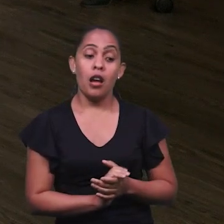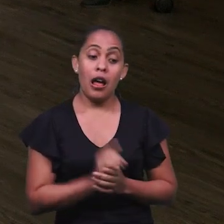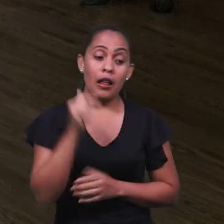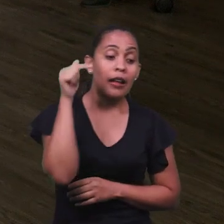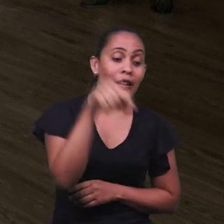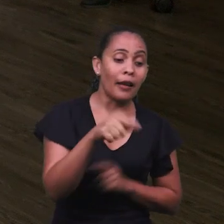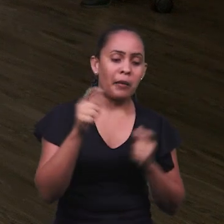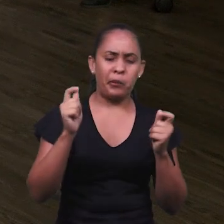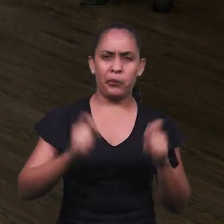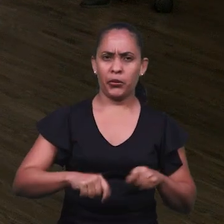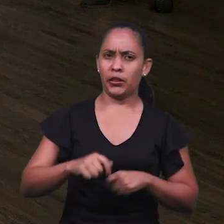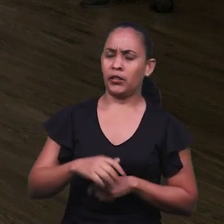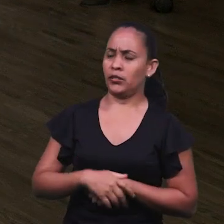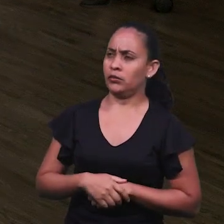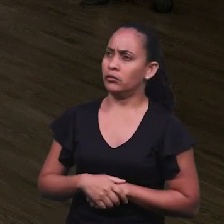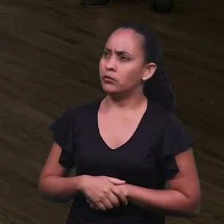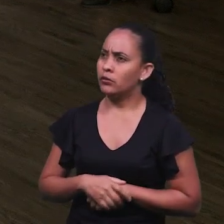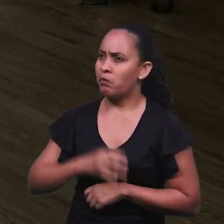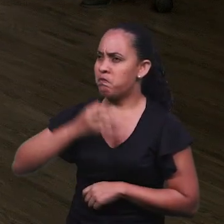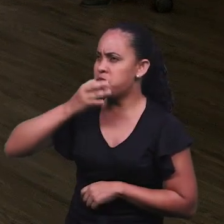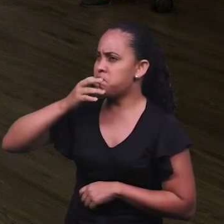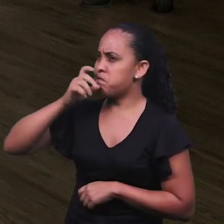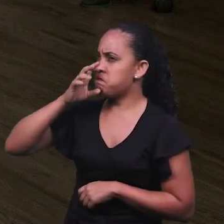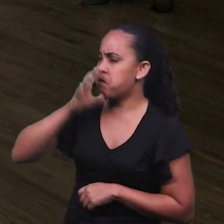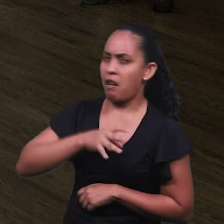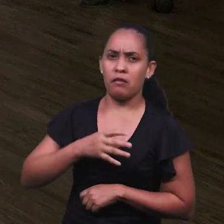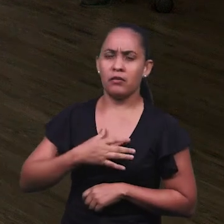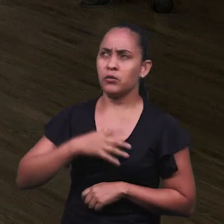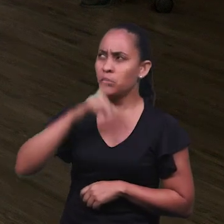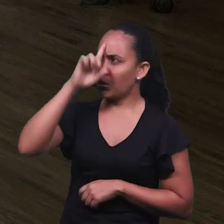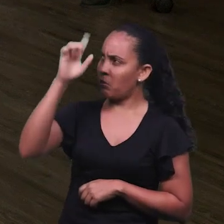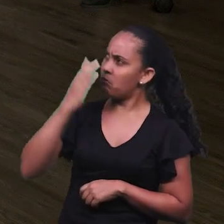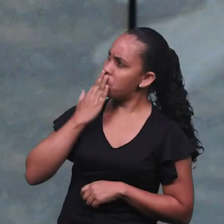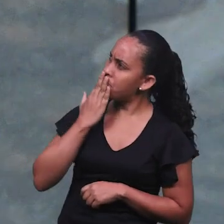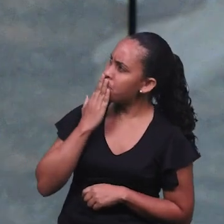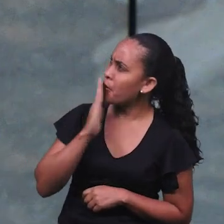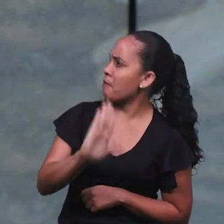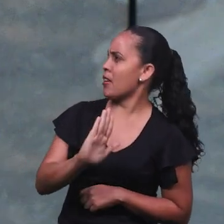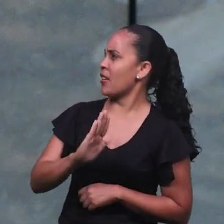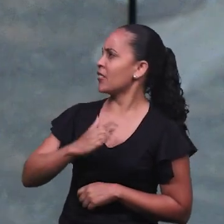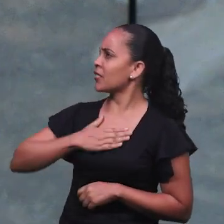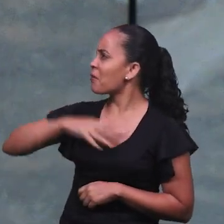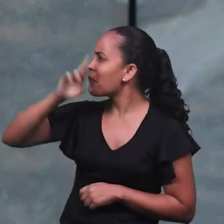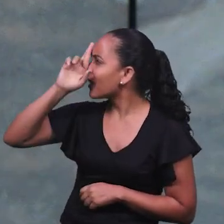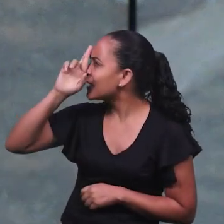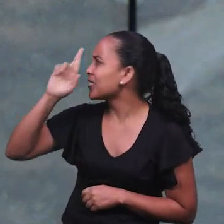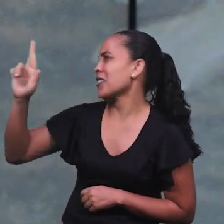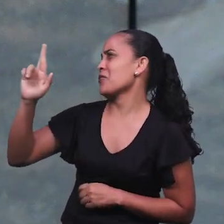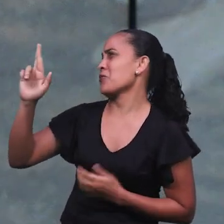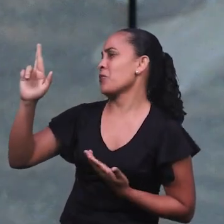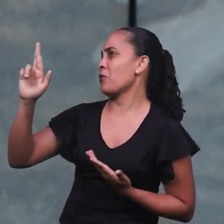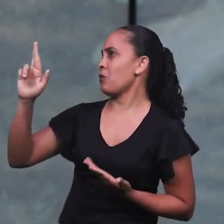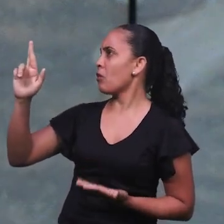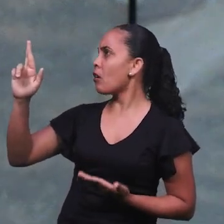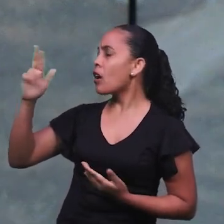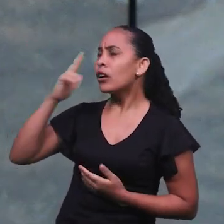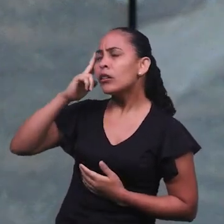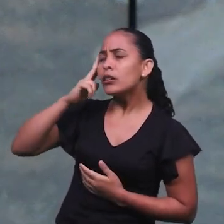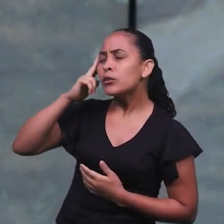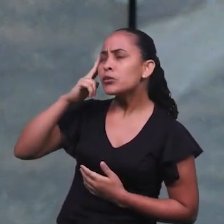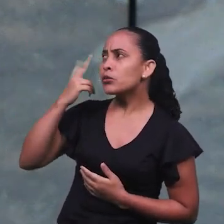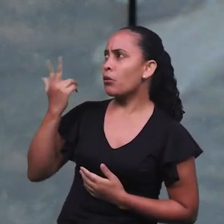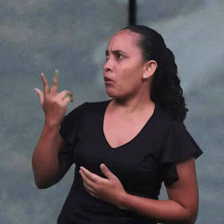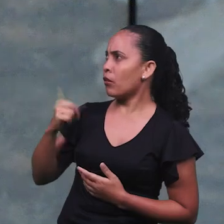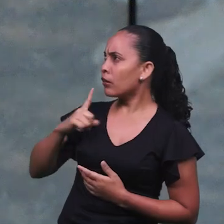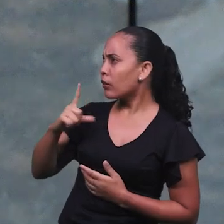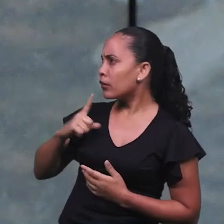poderia questionar a promessa. Mas, Senhor, né? E os